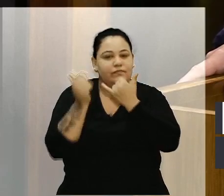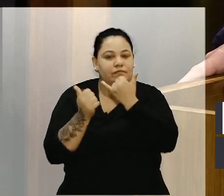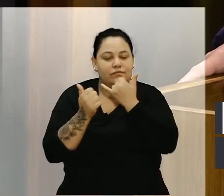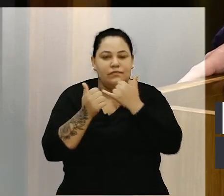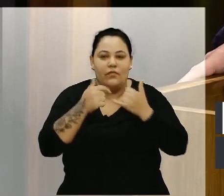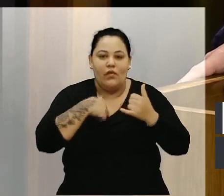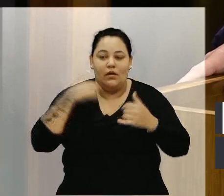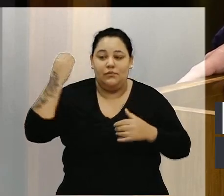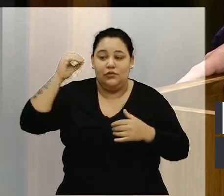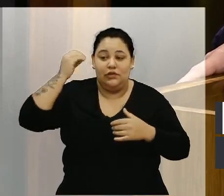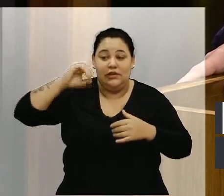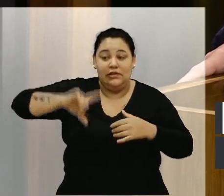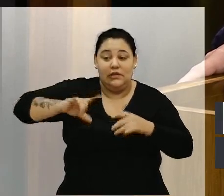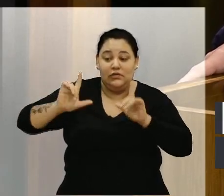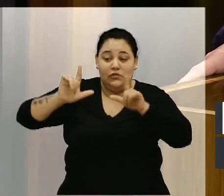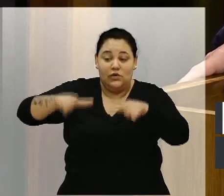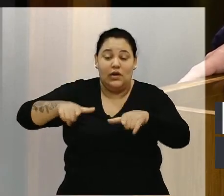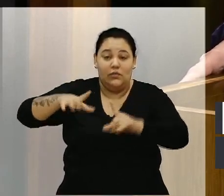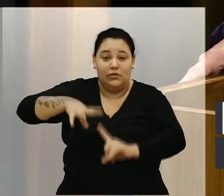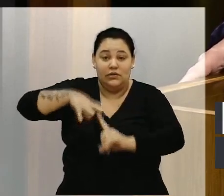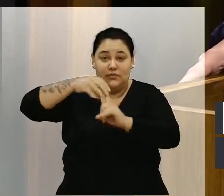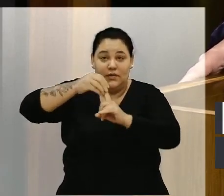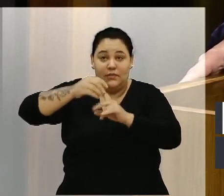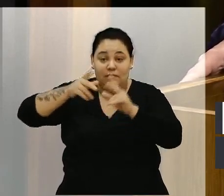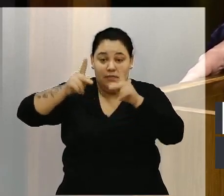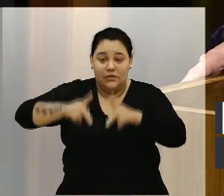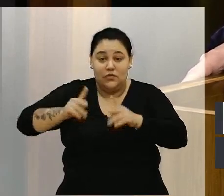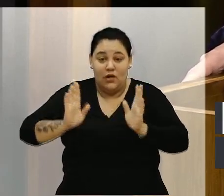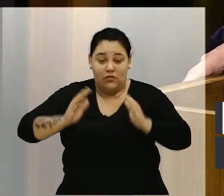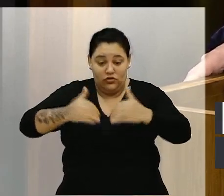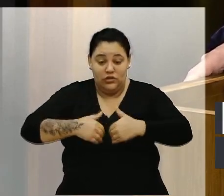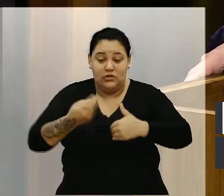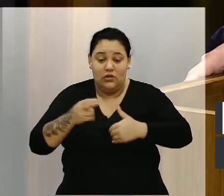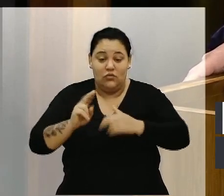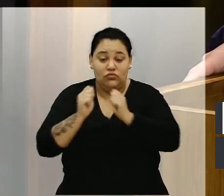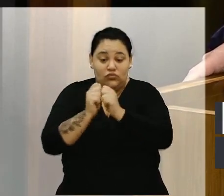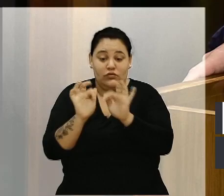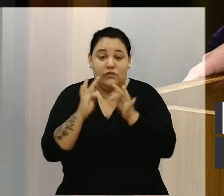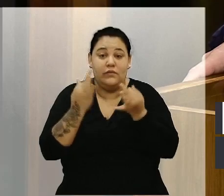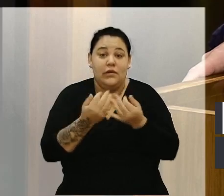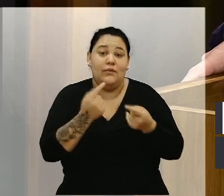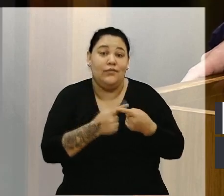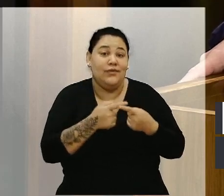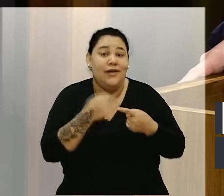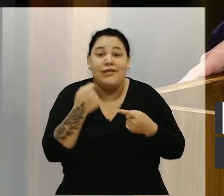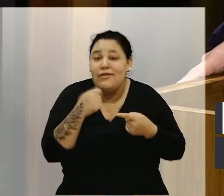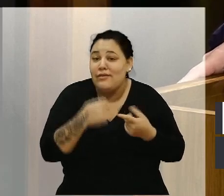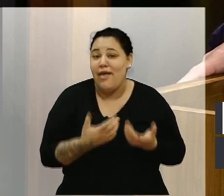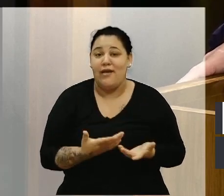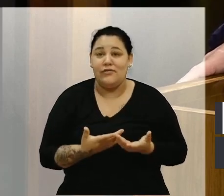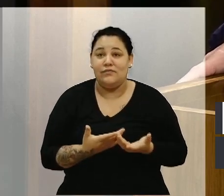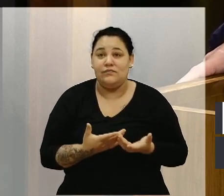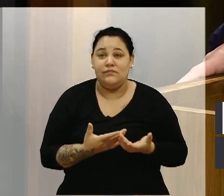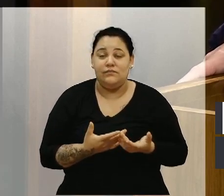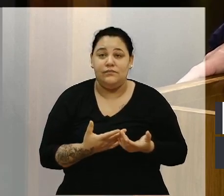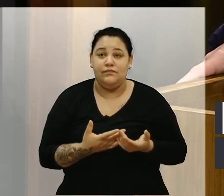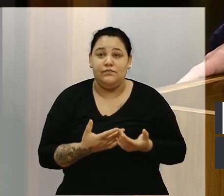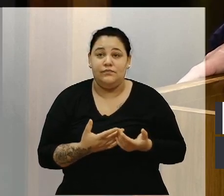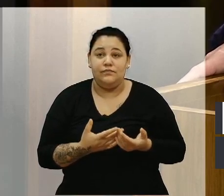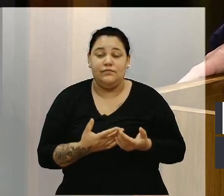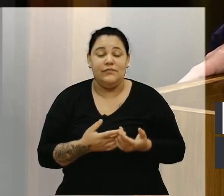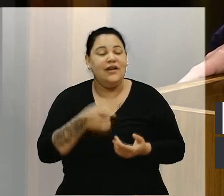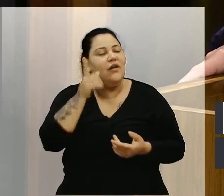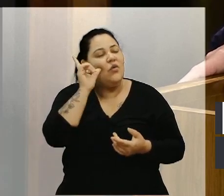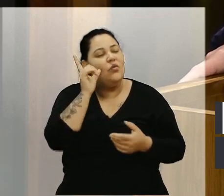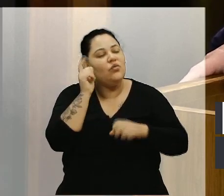especiais para pessoas autistas ou suas famílias, dada é a necessidade. Eu estava deitado antes de